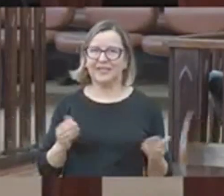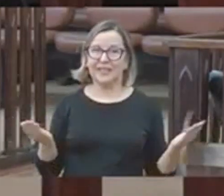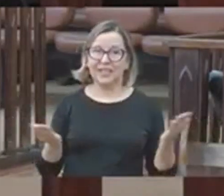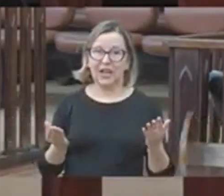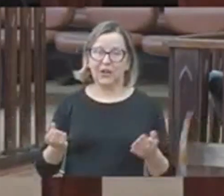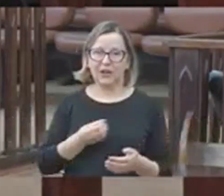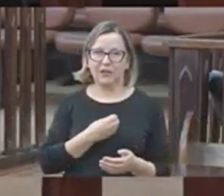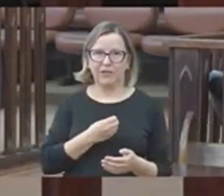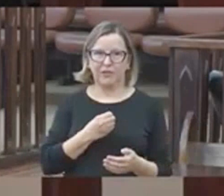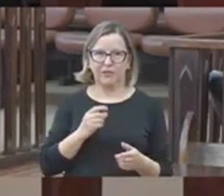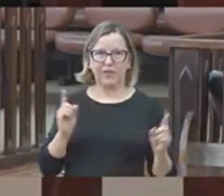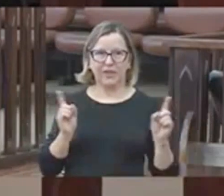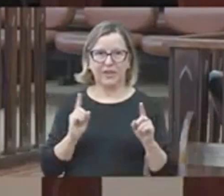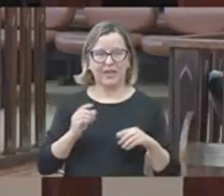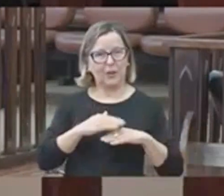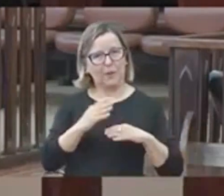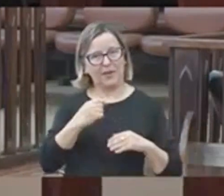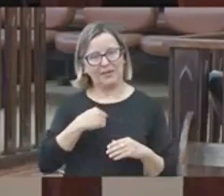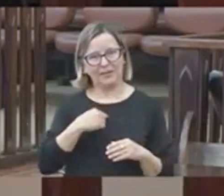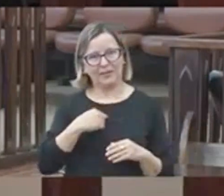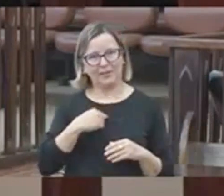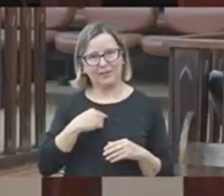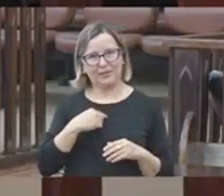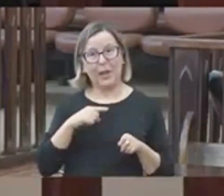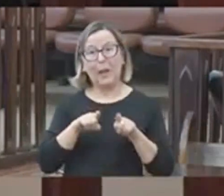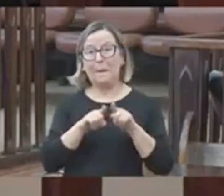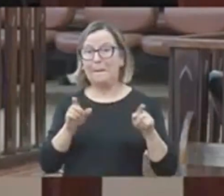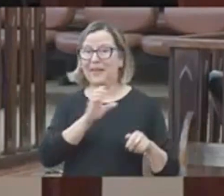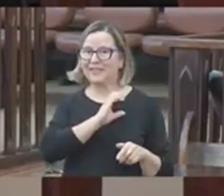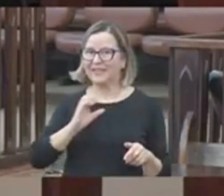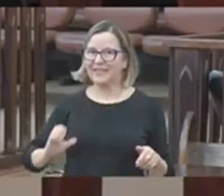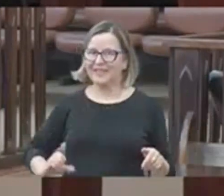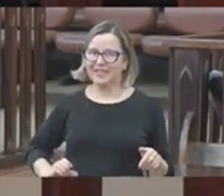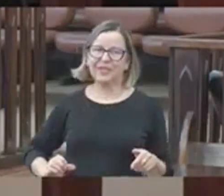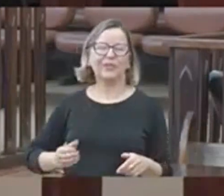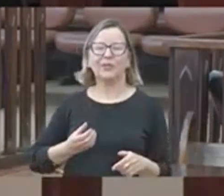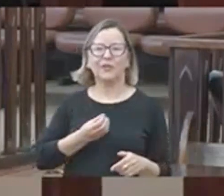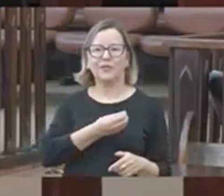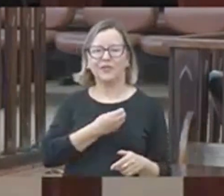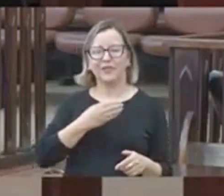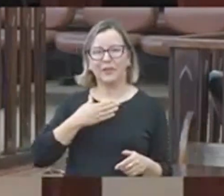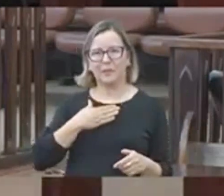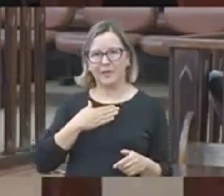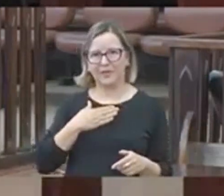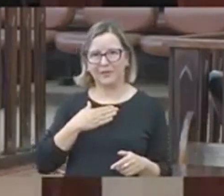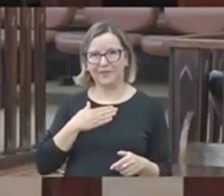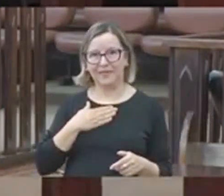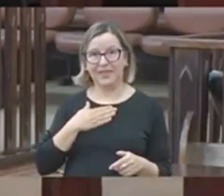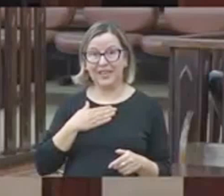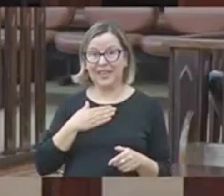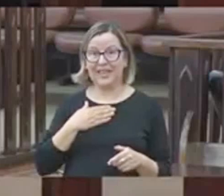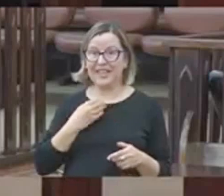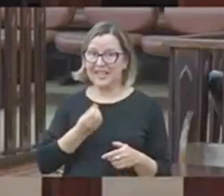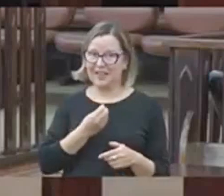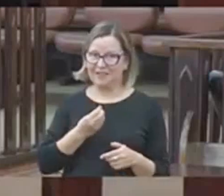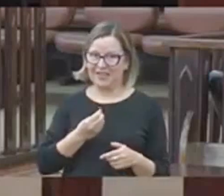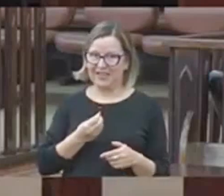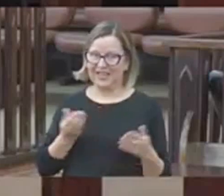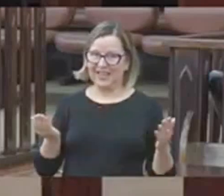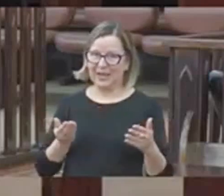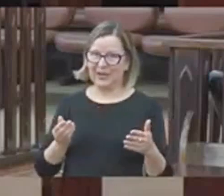do Filho de Deus, que me amou e se entregou a si mesmo por mim. Se alguém chega a fazer essa confissão